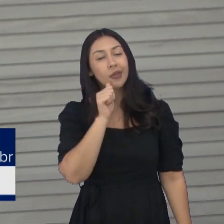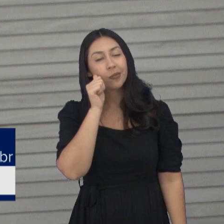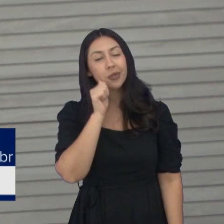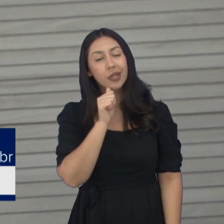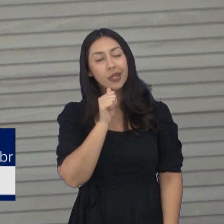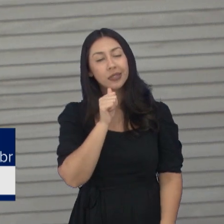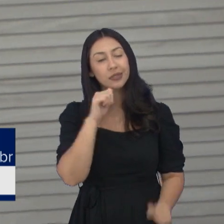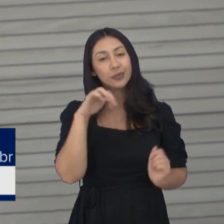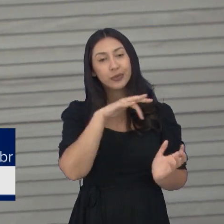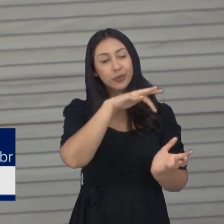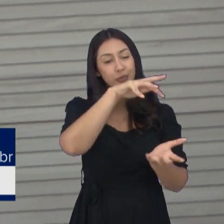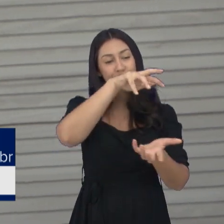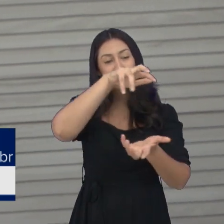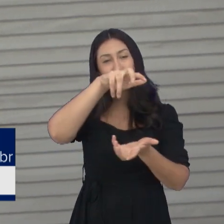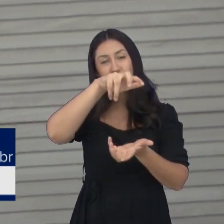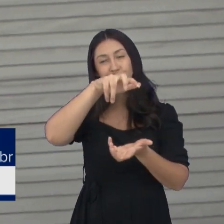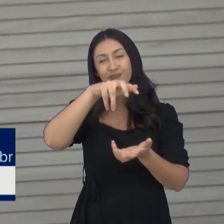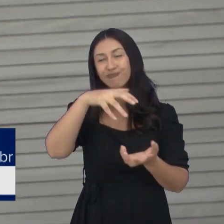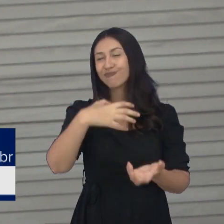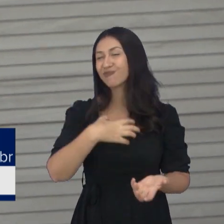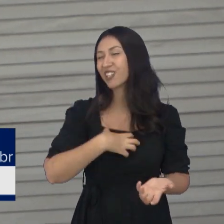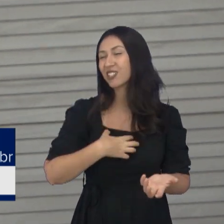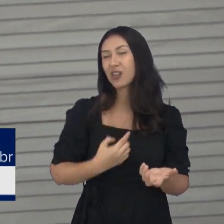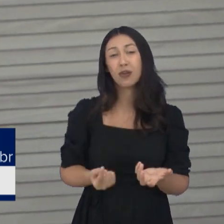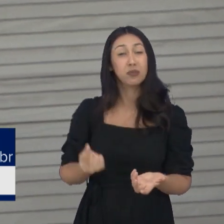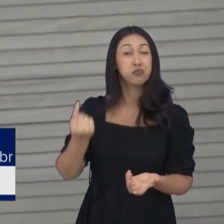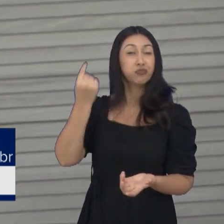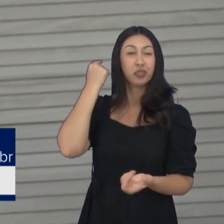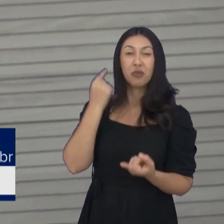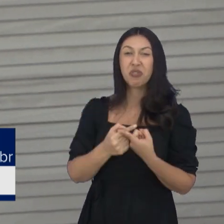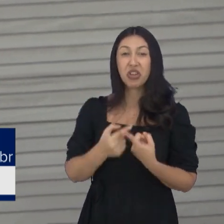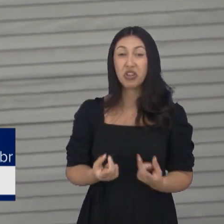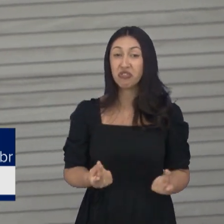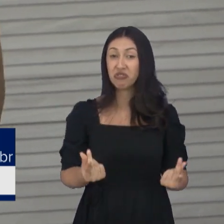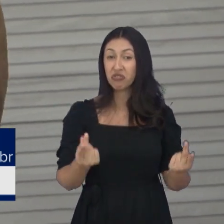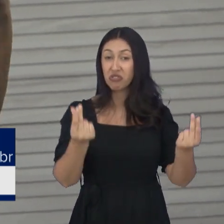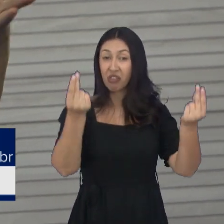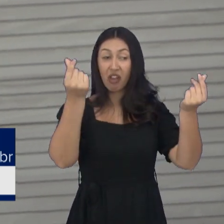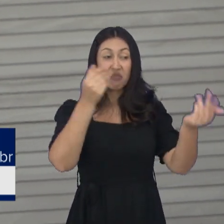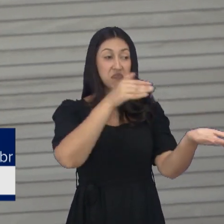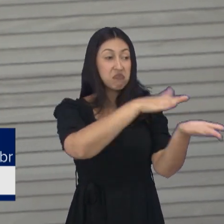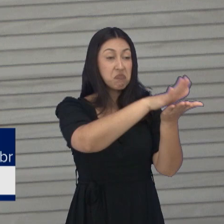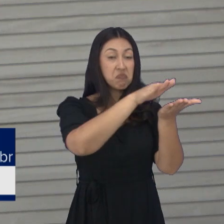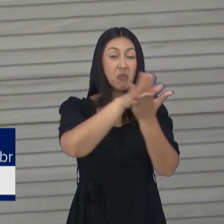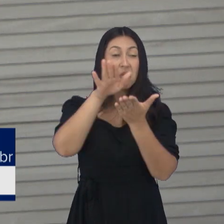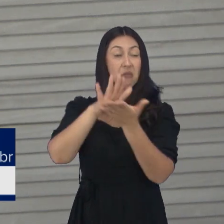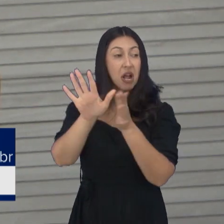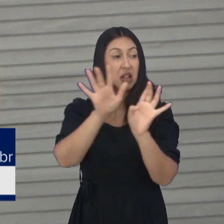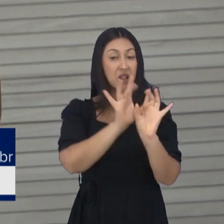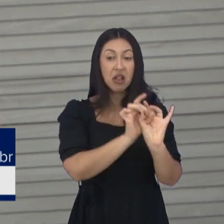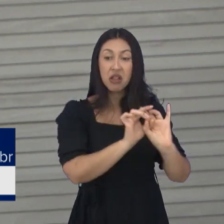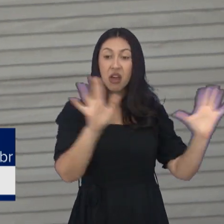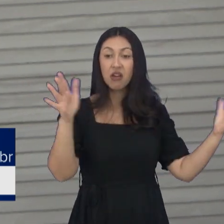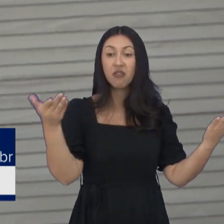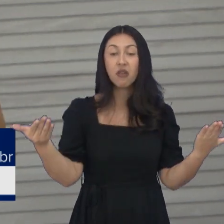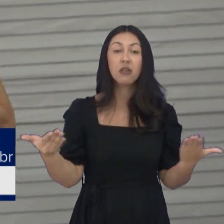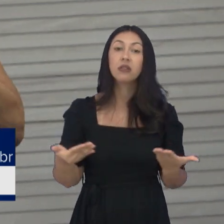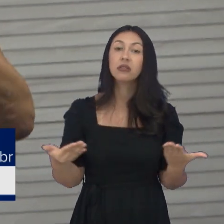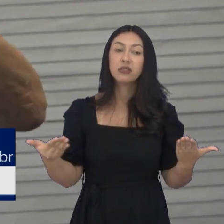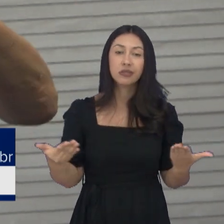do mundo inteiro, é um retrocesso. O que o dinheiro não faz e que fez, infelizmente, nessa